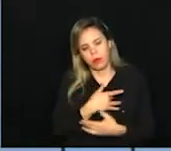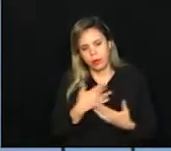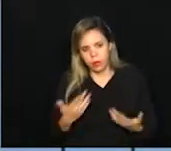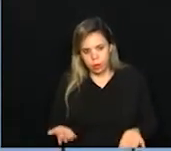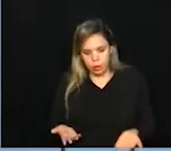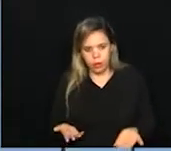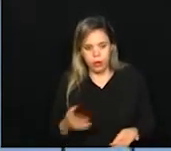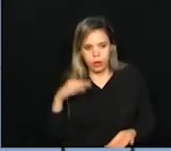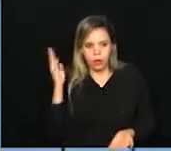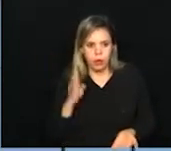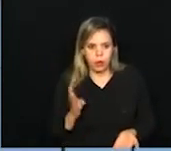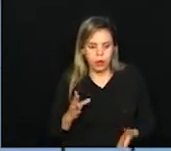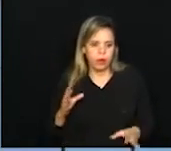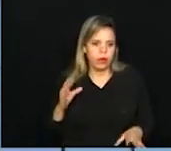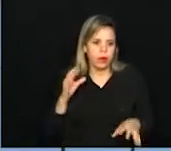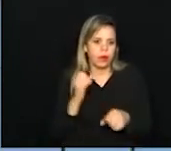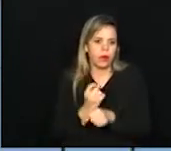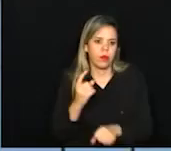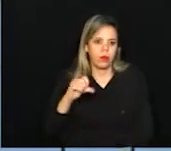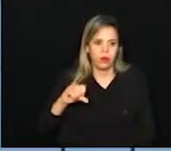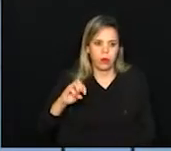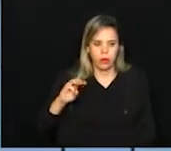Saúde, o Brasil somava